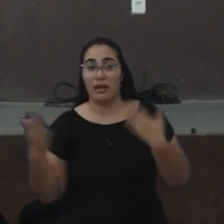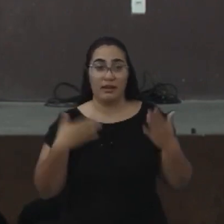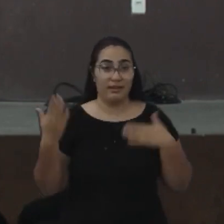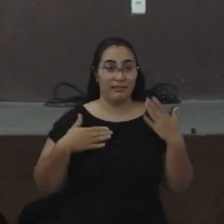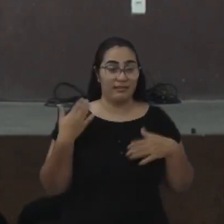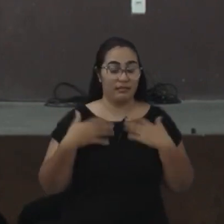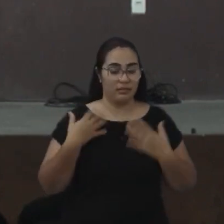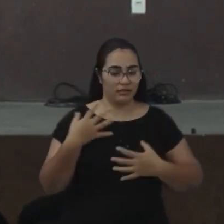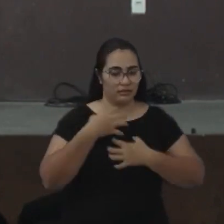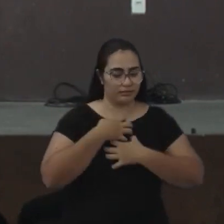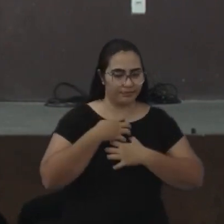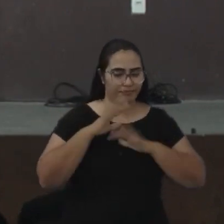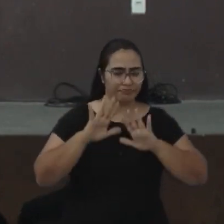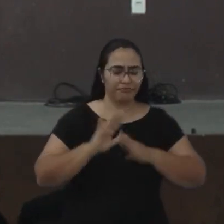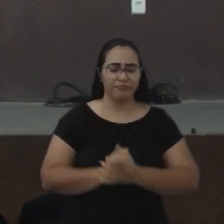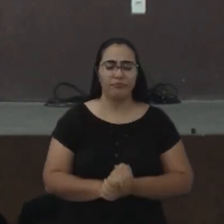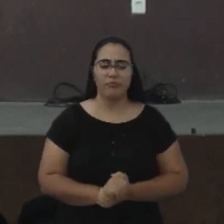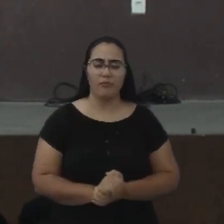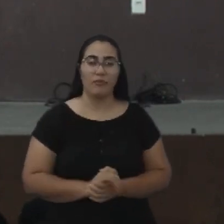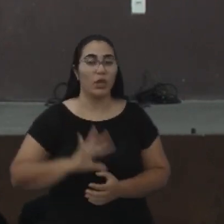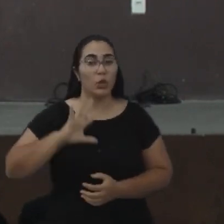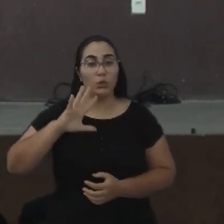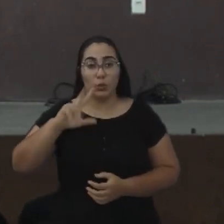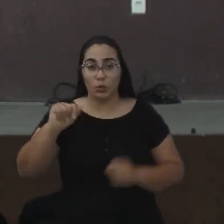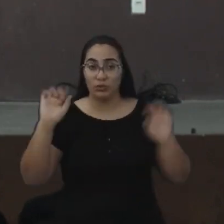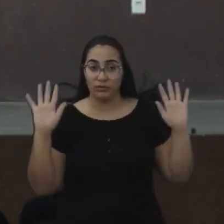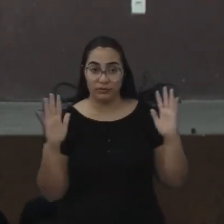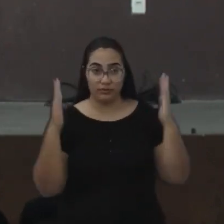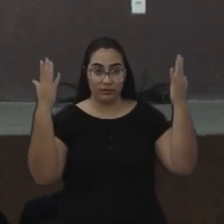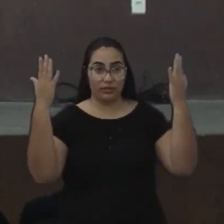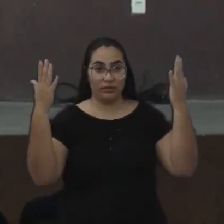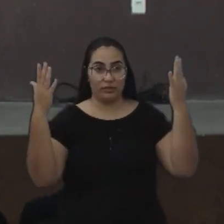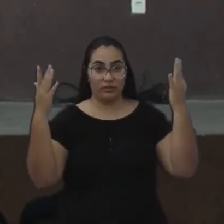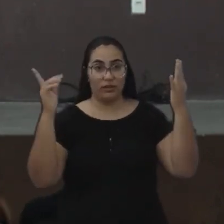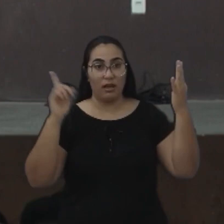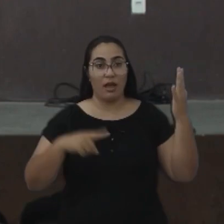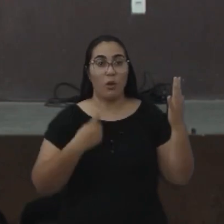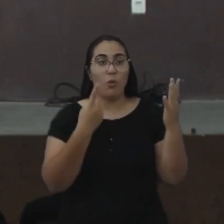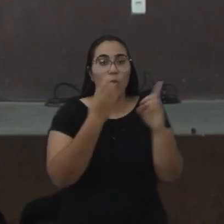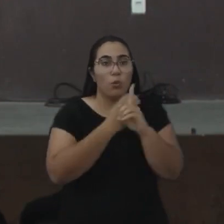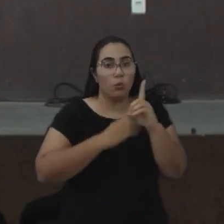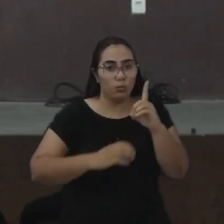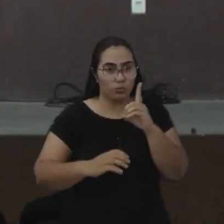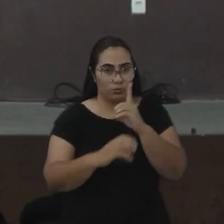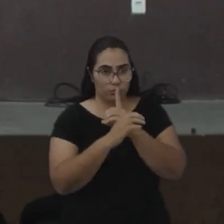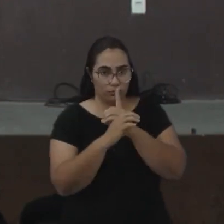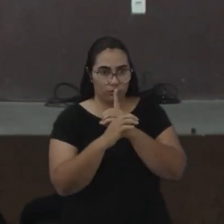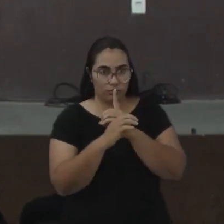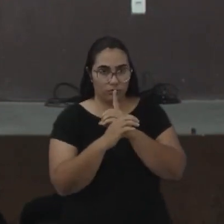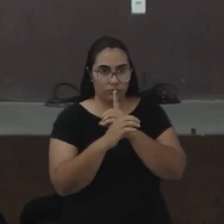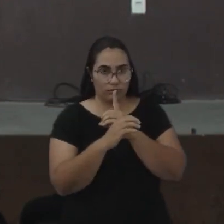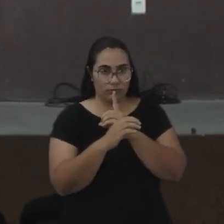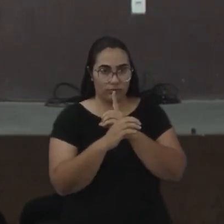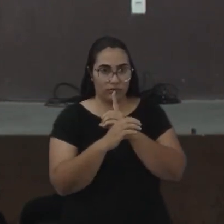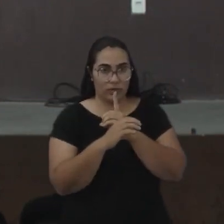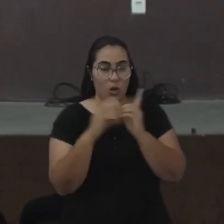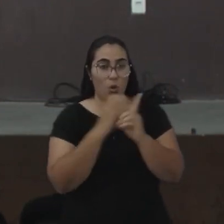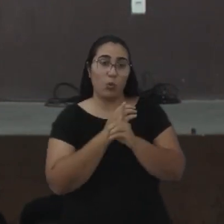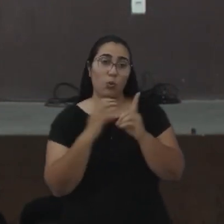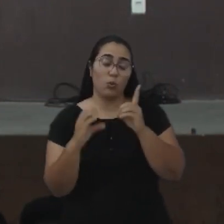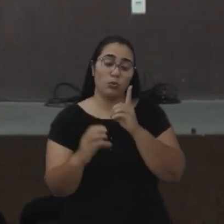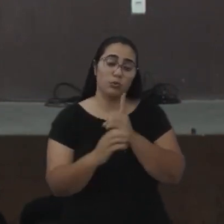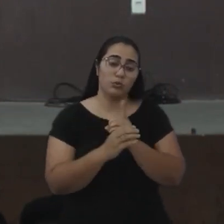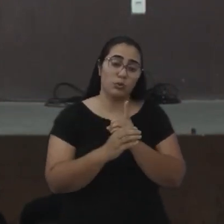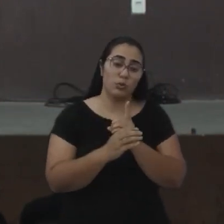celebrante. Toda festa, meus irmãos, é um culto. Entenda isso, toda festa é um culto a algo ou a